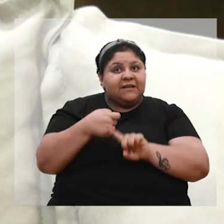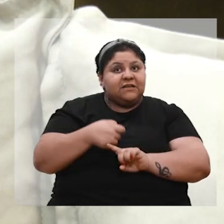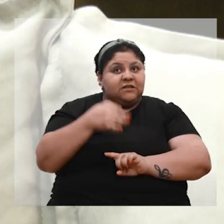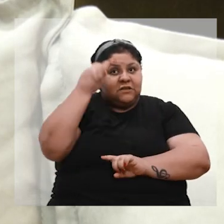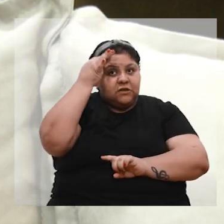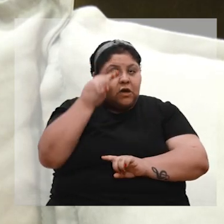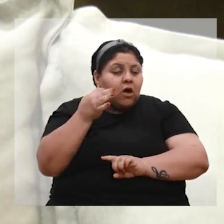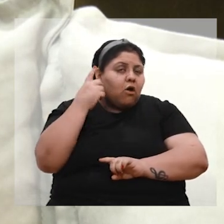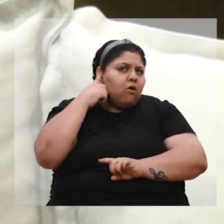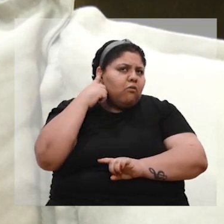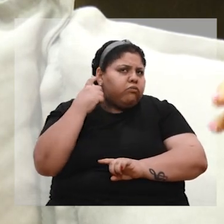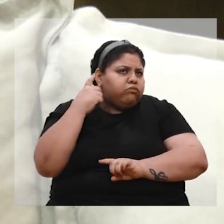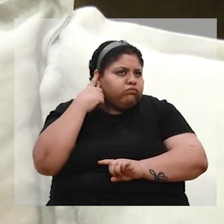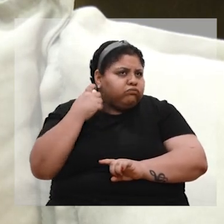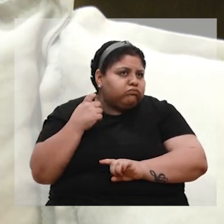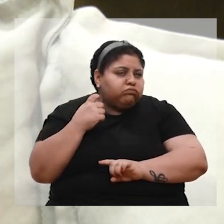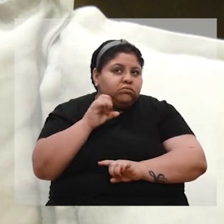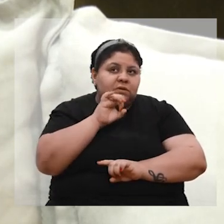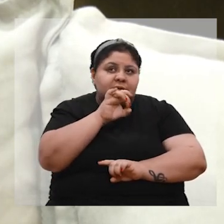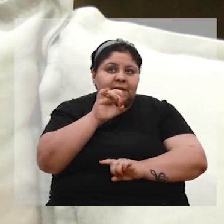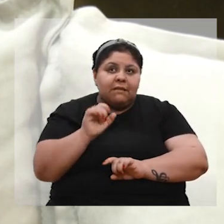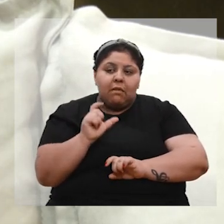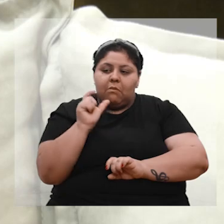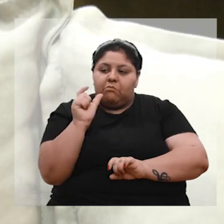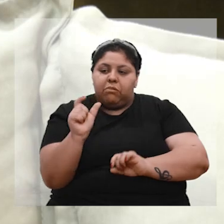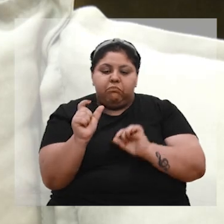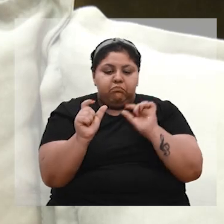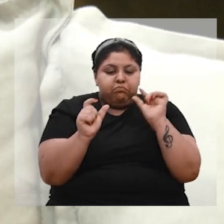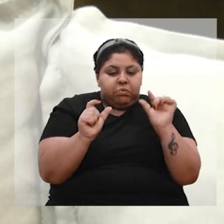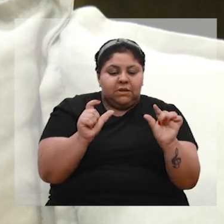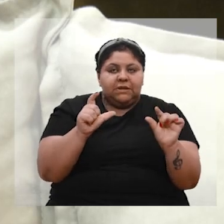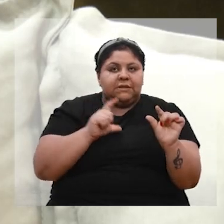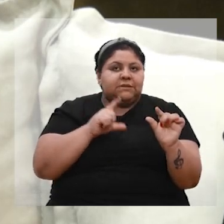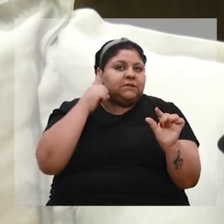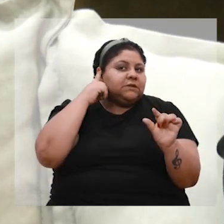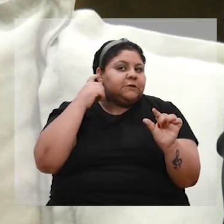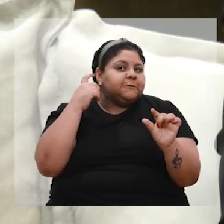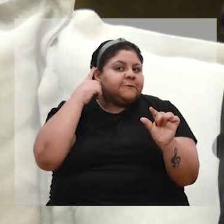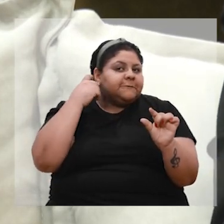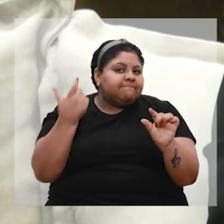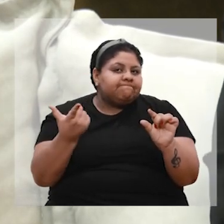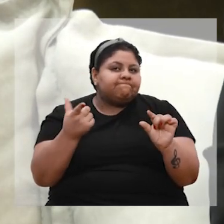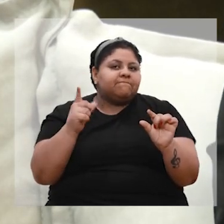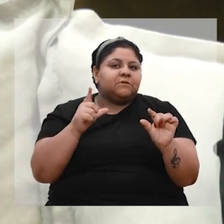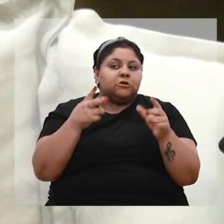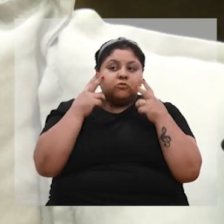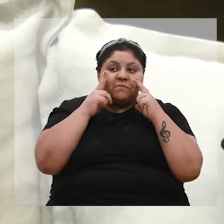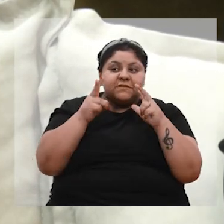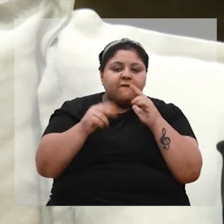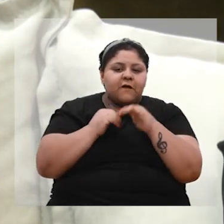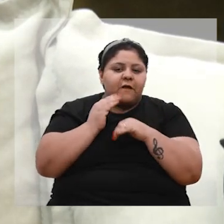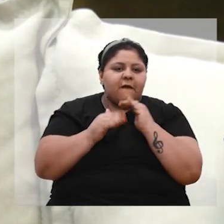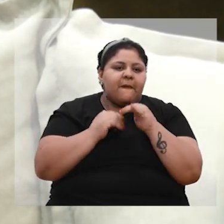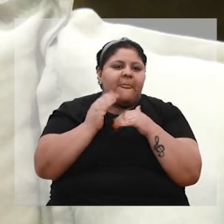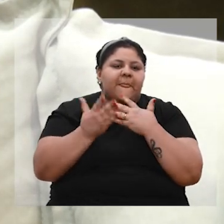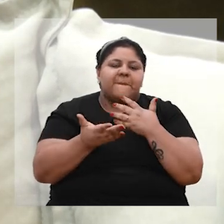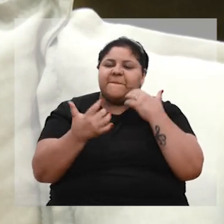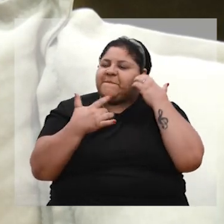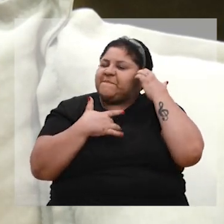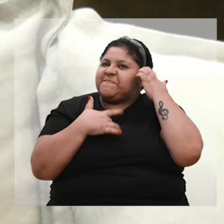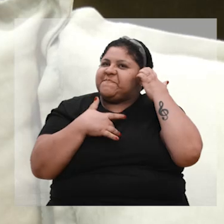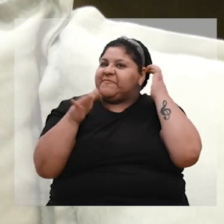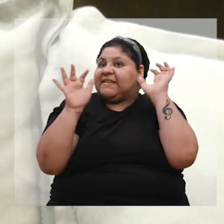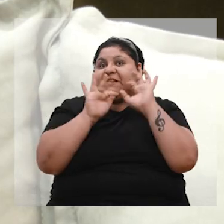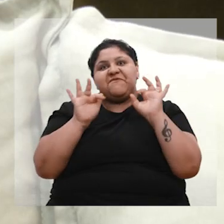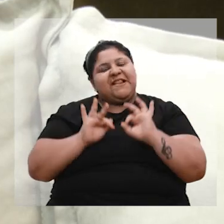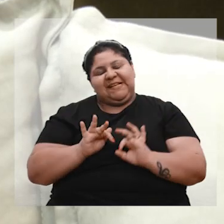a entender o som, que cada sílaba tem um som. E o pai vê aquela evolução,